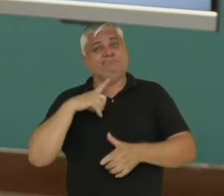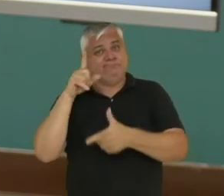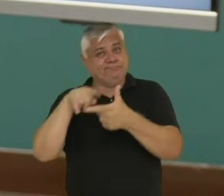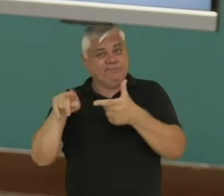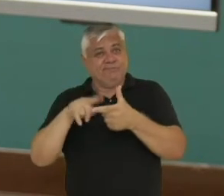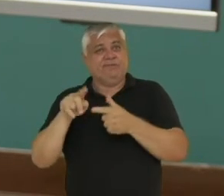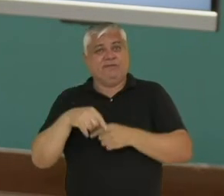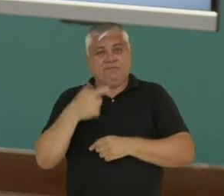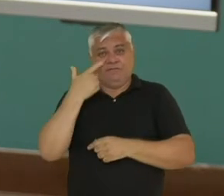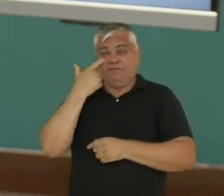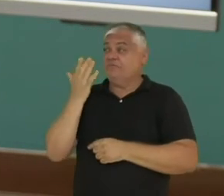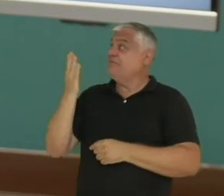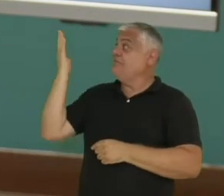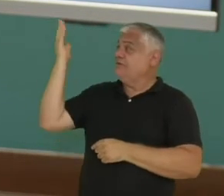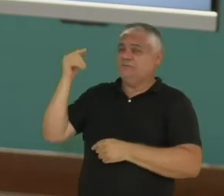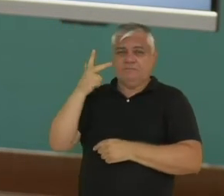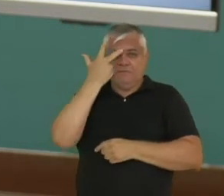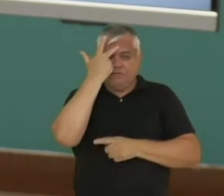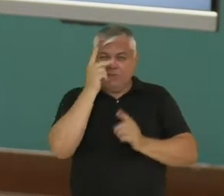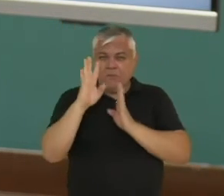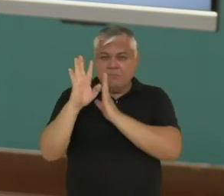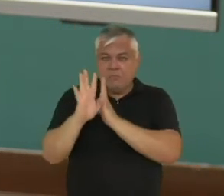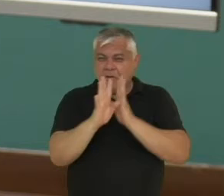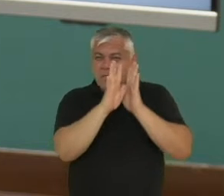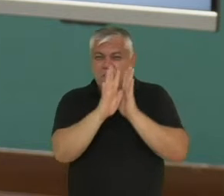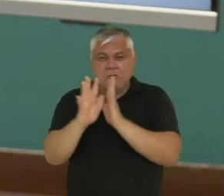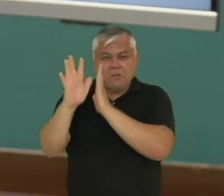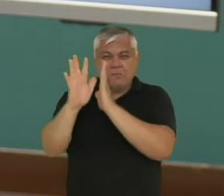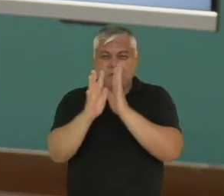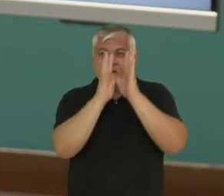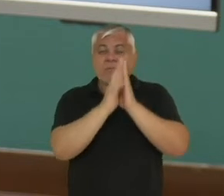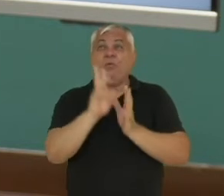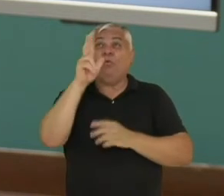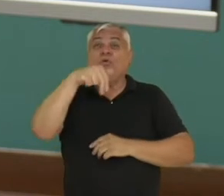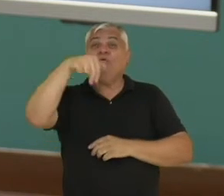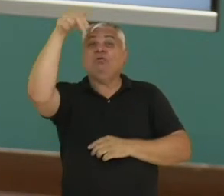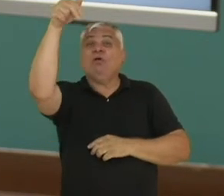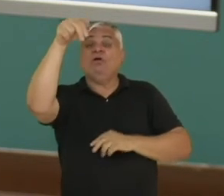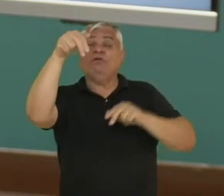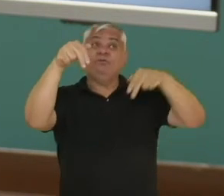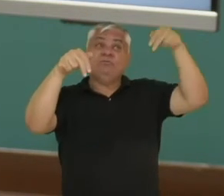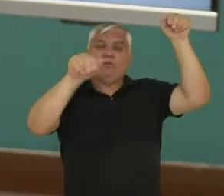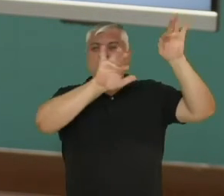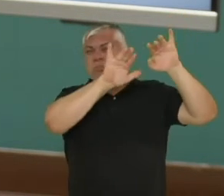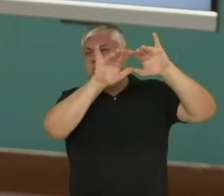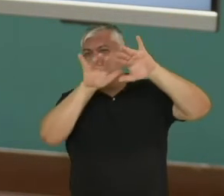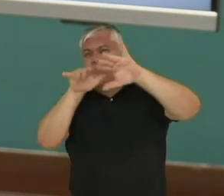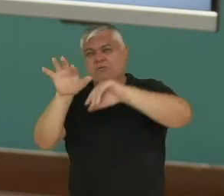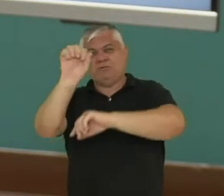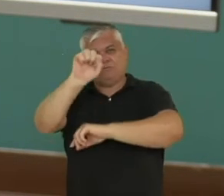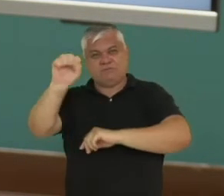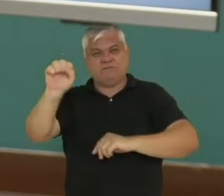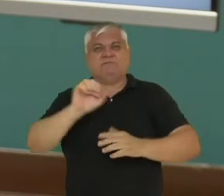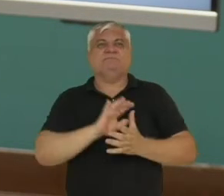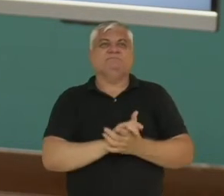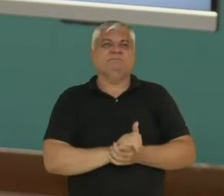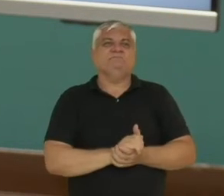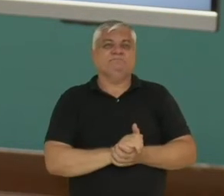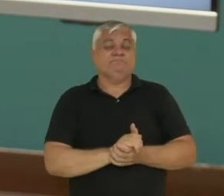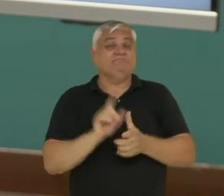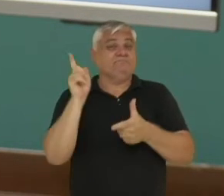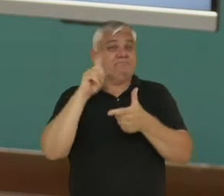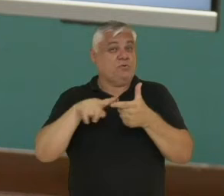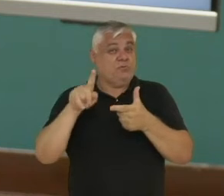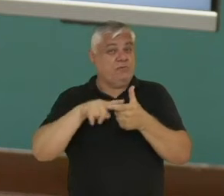imagem ilustra então essa migração, né, do norte e nordeste do Brasil para o sudeste do nosso país, gerando